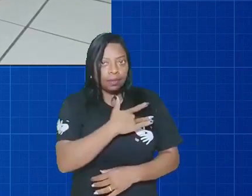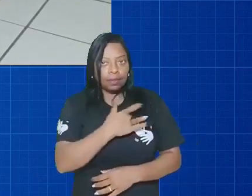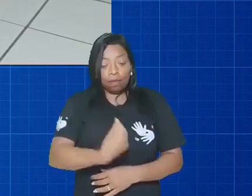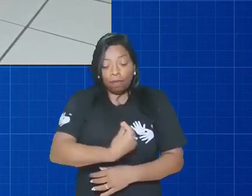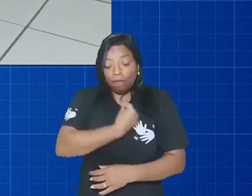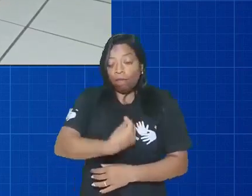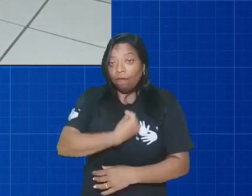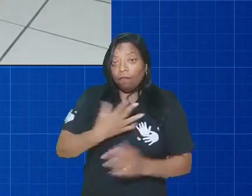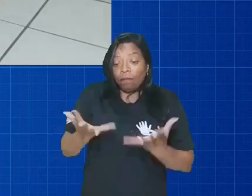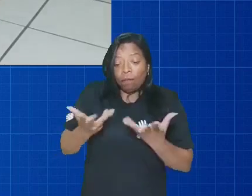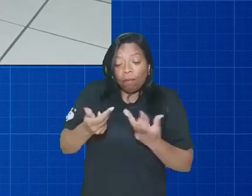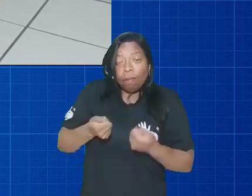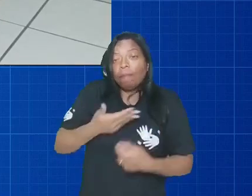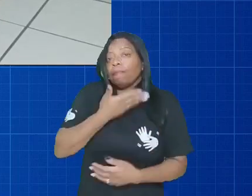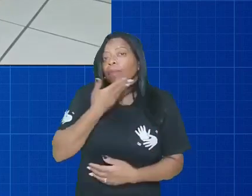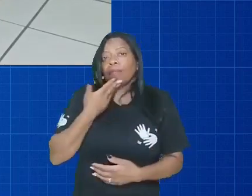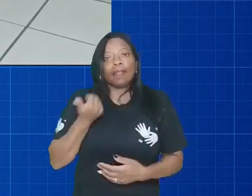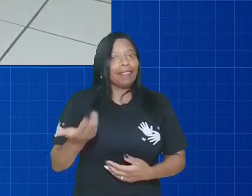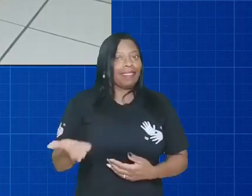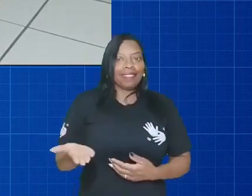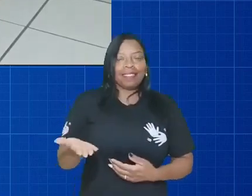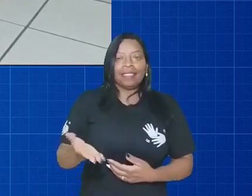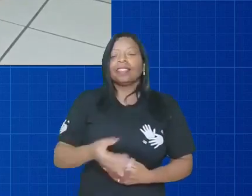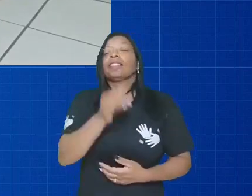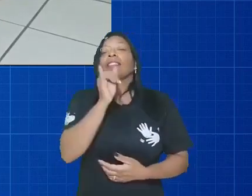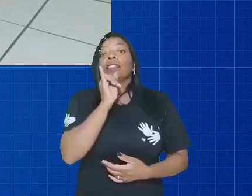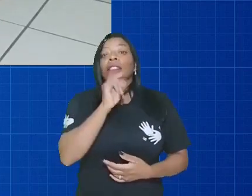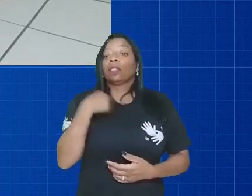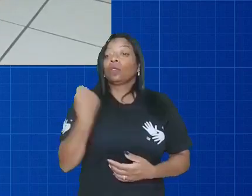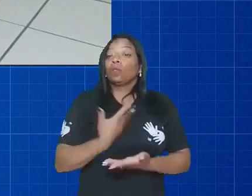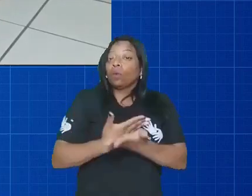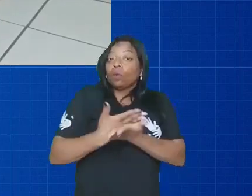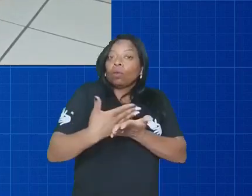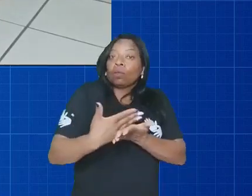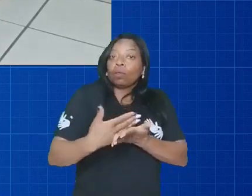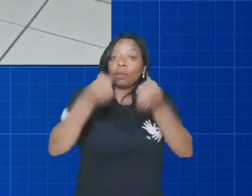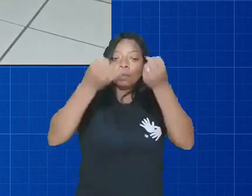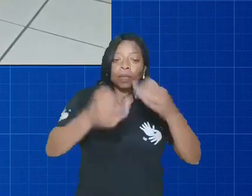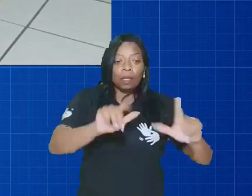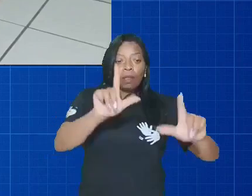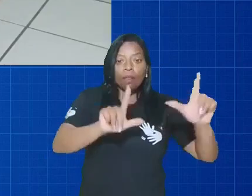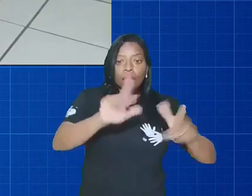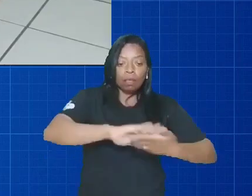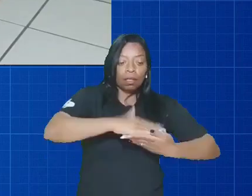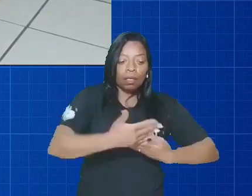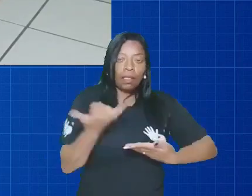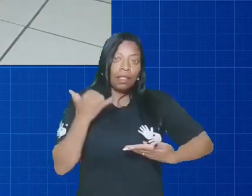limites. Pensando que, nossa, como estamos falando de tela, olha onde a gente chegou. Para que a gente entenda que é um começo que vai destrinchando